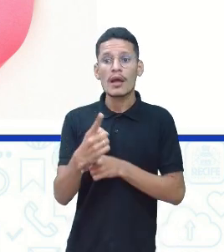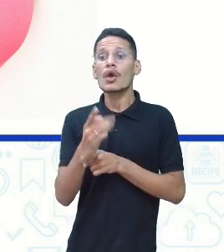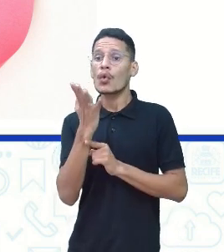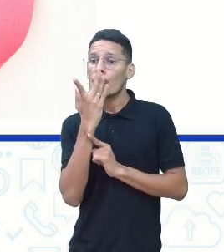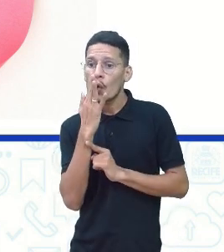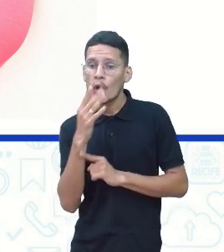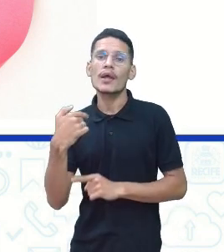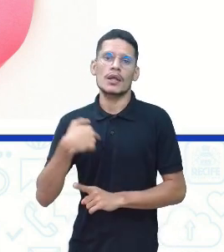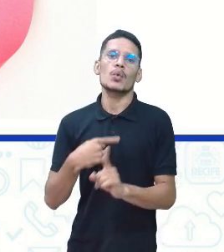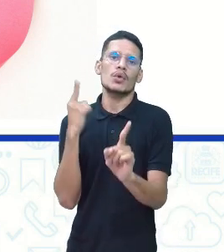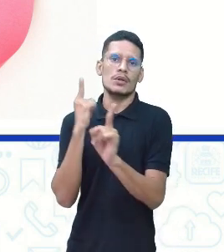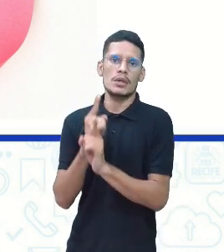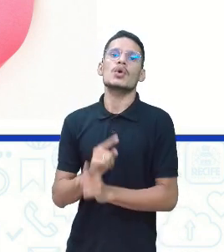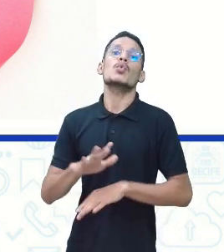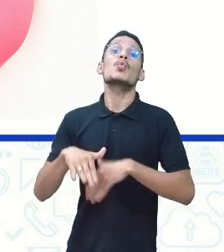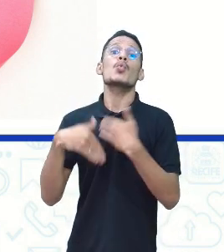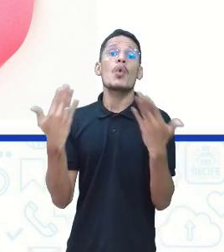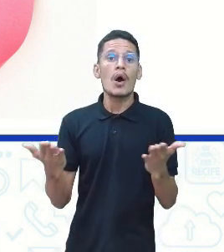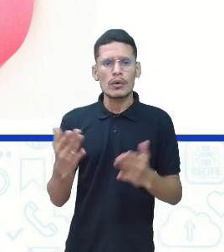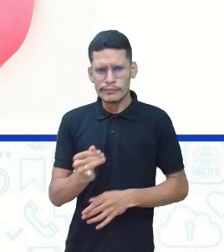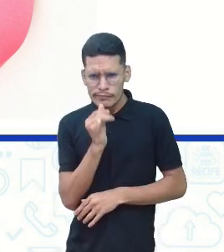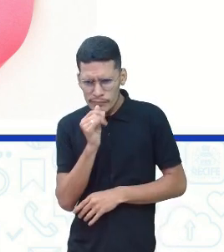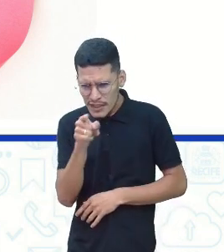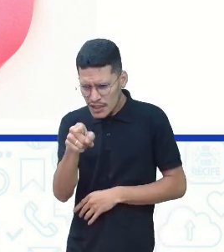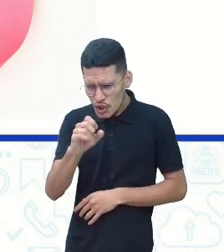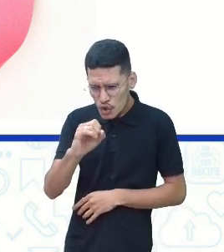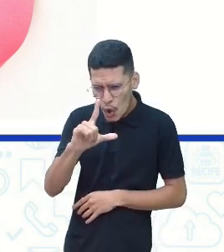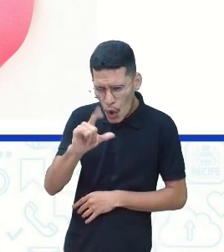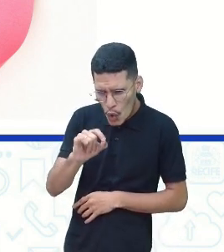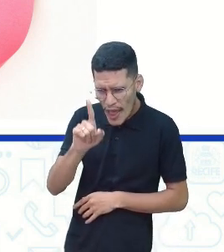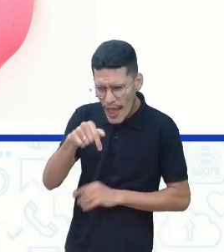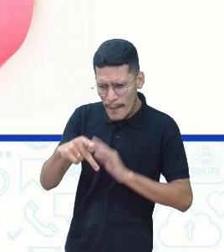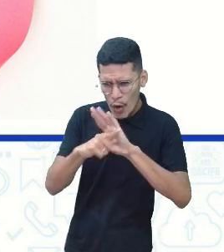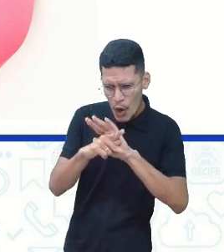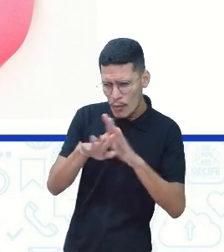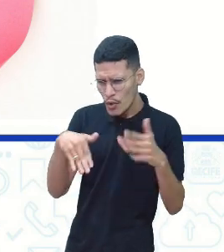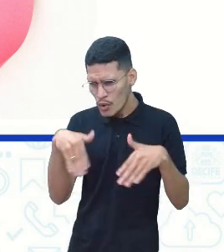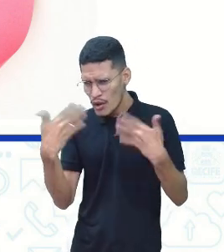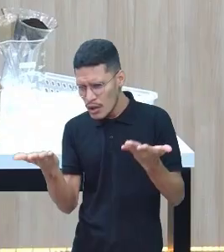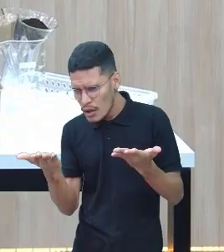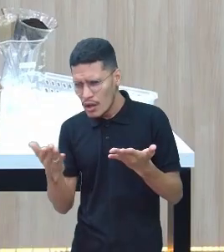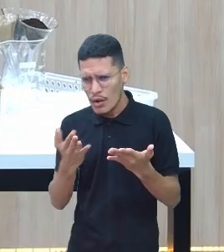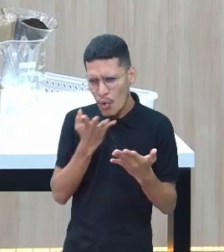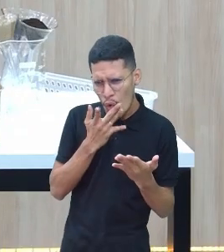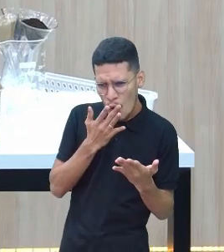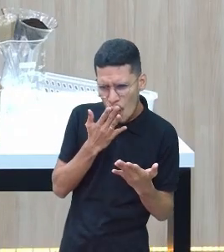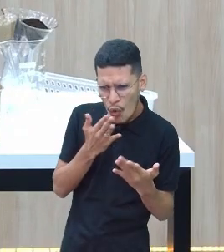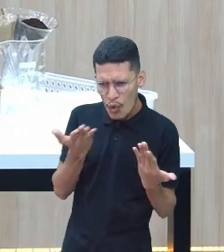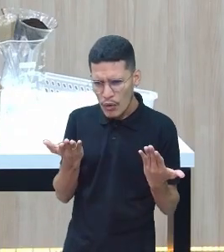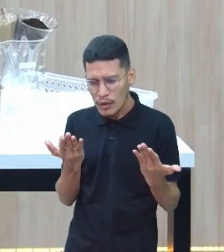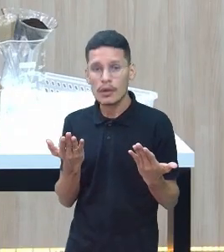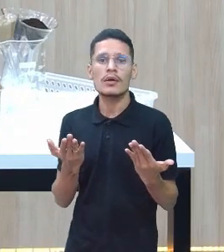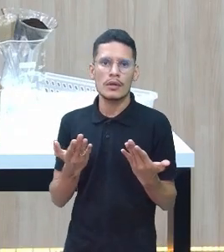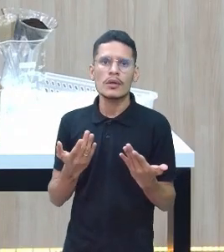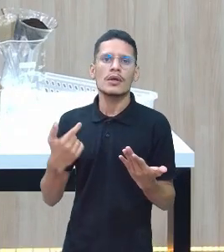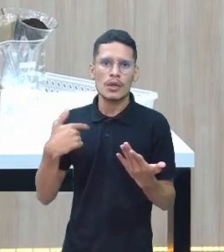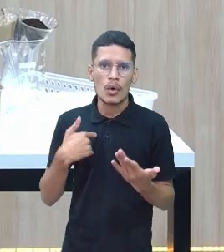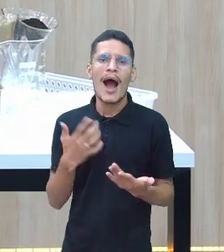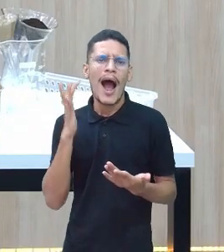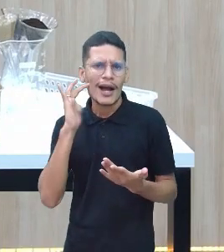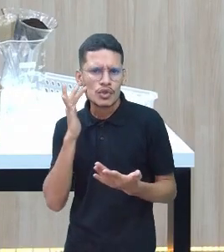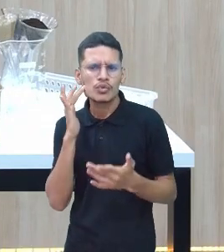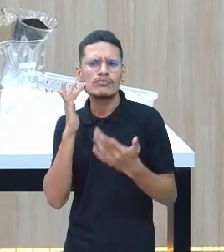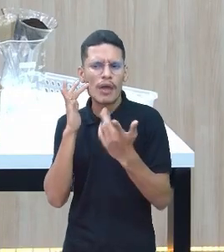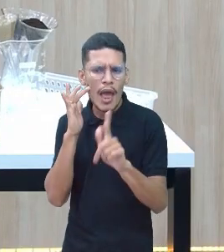cor, eu vou poder também classificar. Professor, esse solo, ele é de tal tonalidade, ele é de tal cor. Então, eu acho que ele